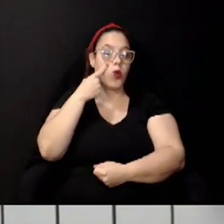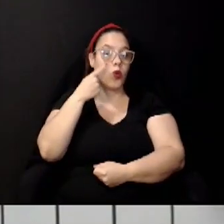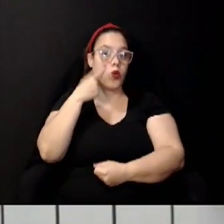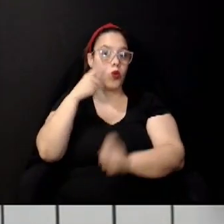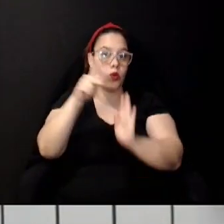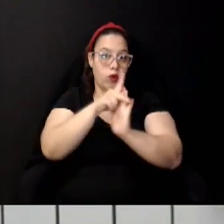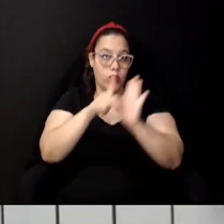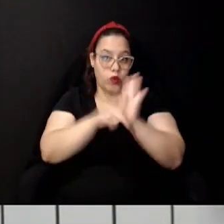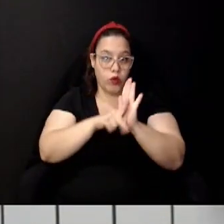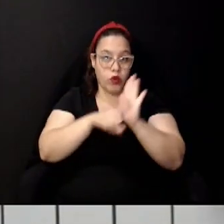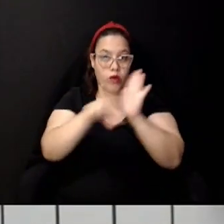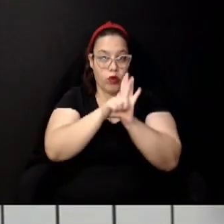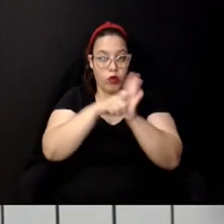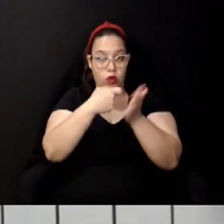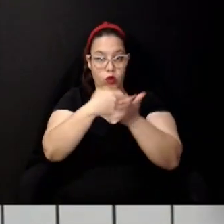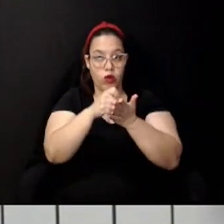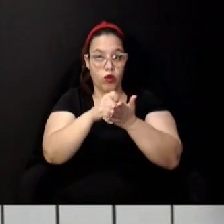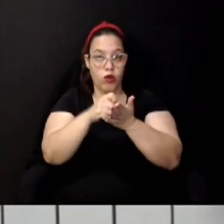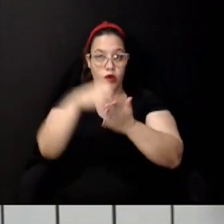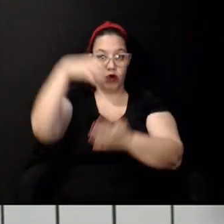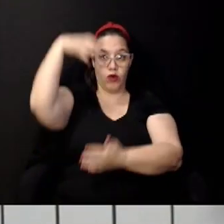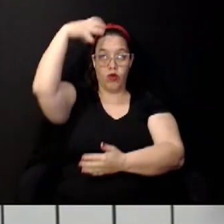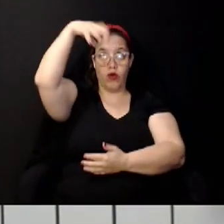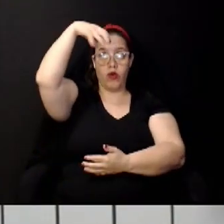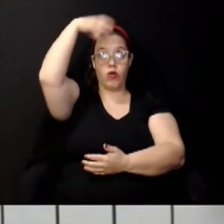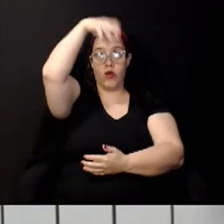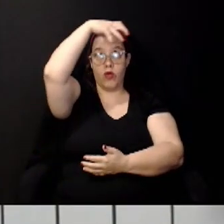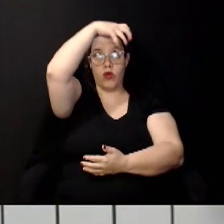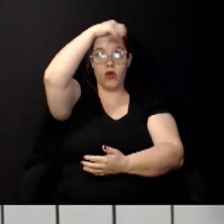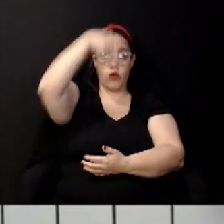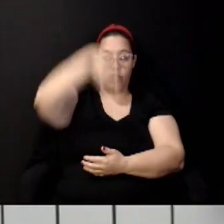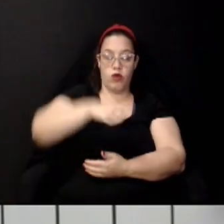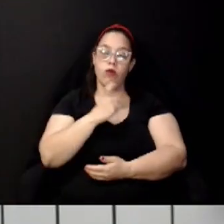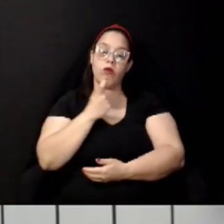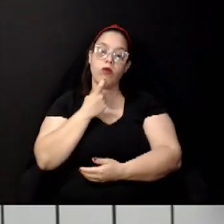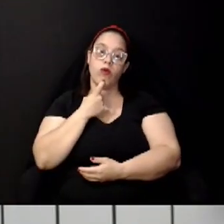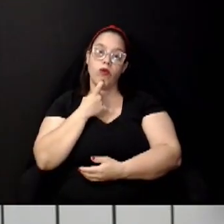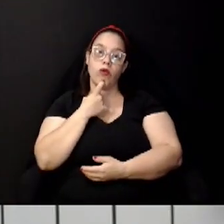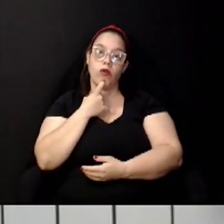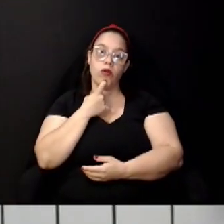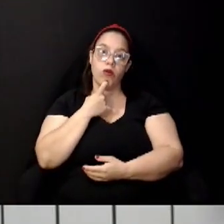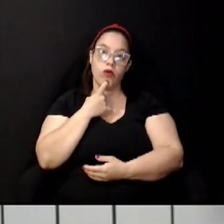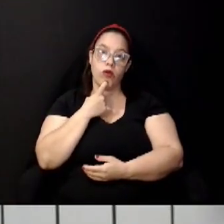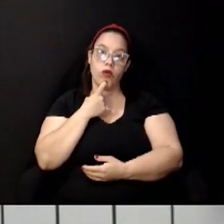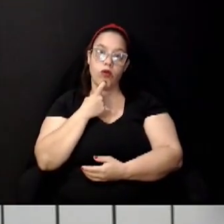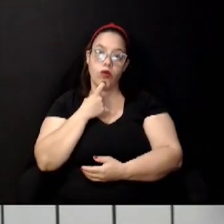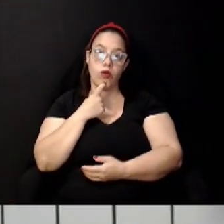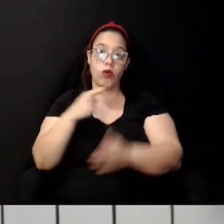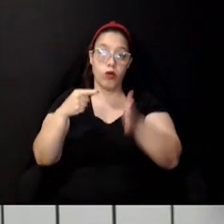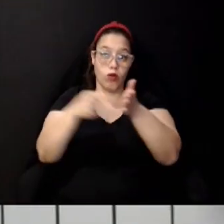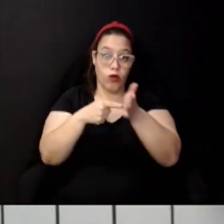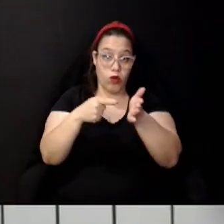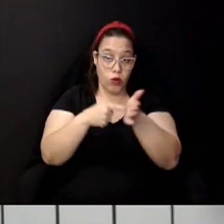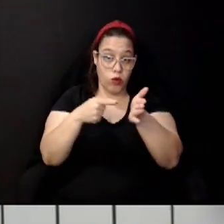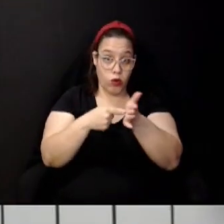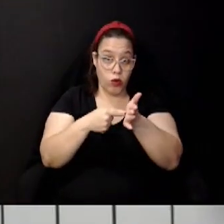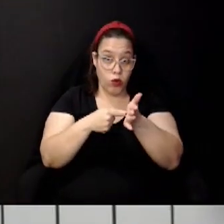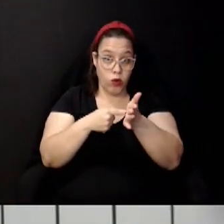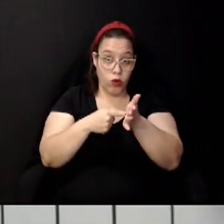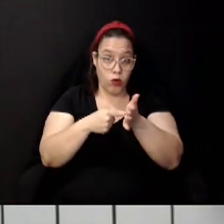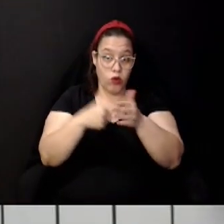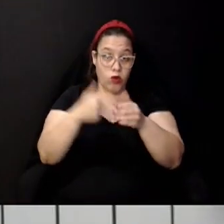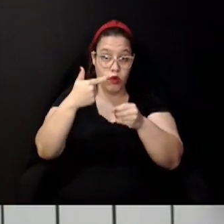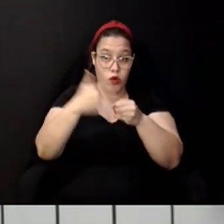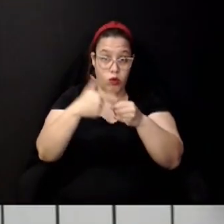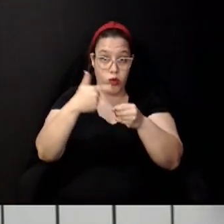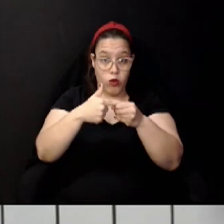autoria do vereador Vini Oliveira quer instituir aqui em Campinas o Canal Municipal de Denúncias sobre Combustíveis